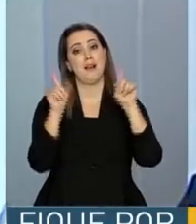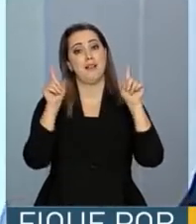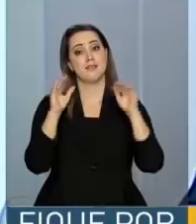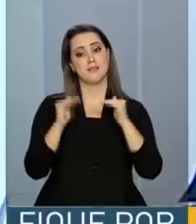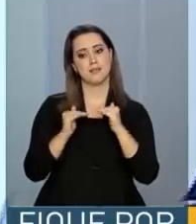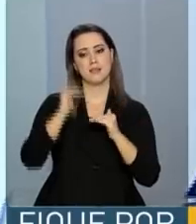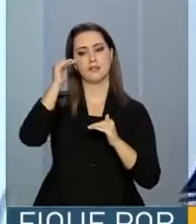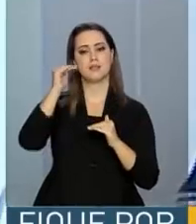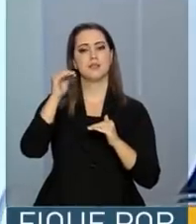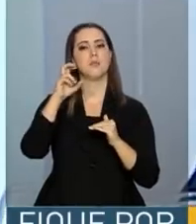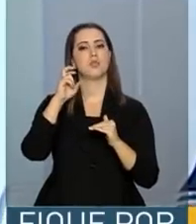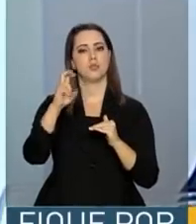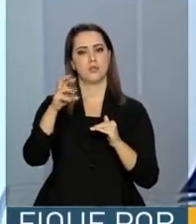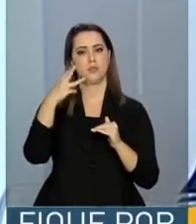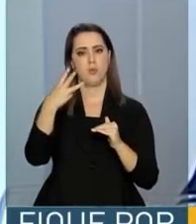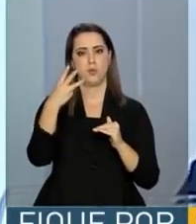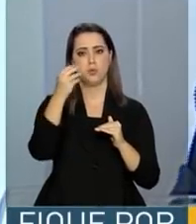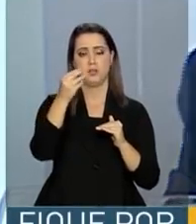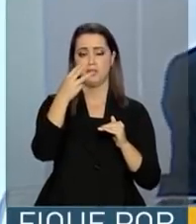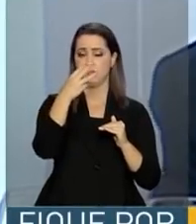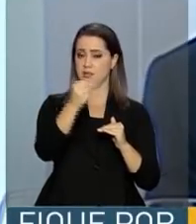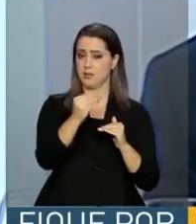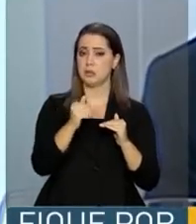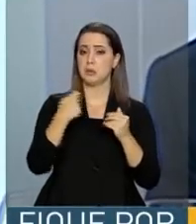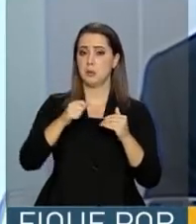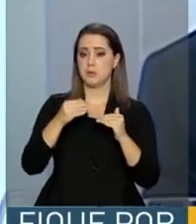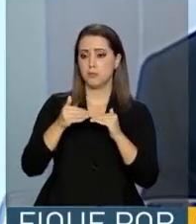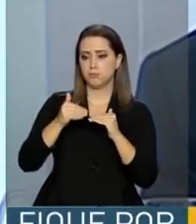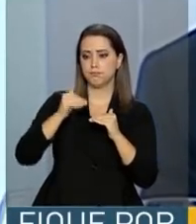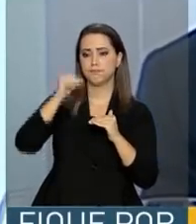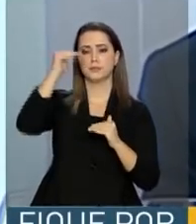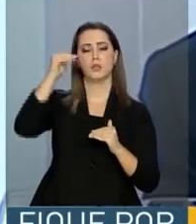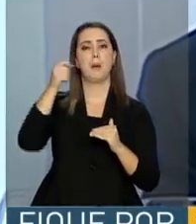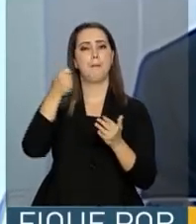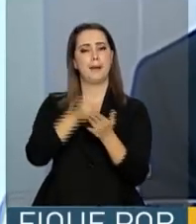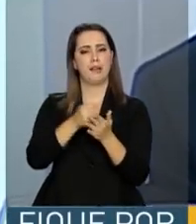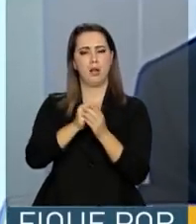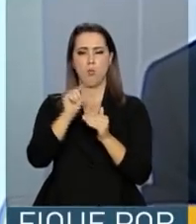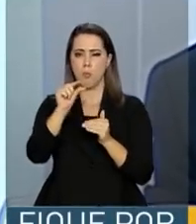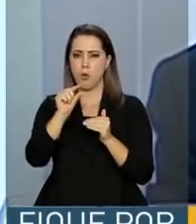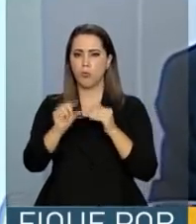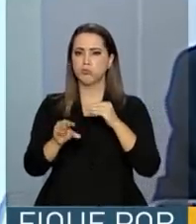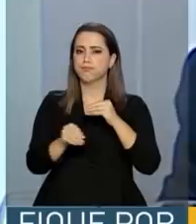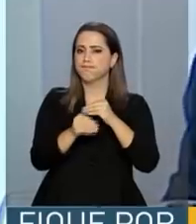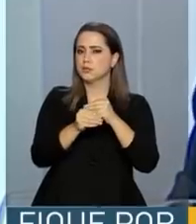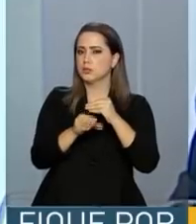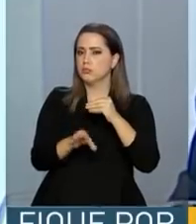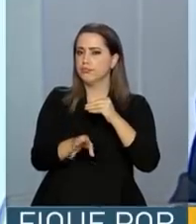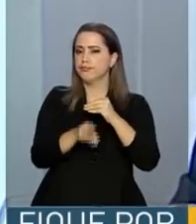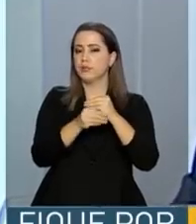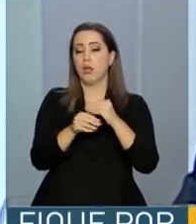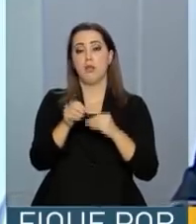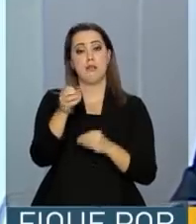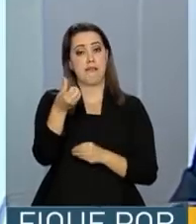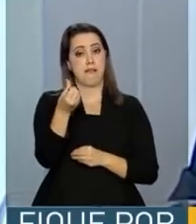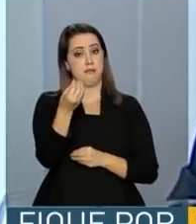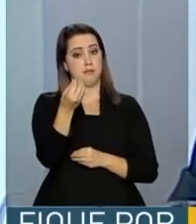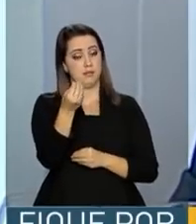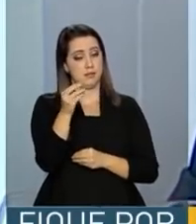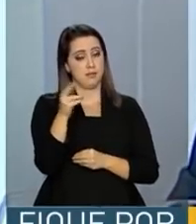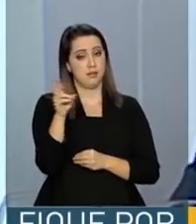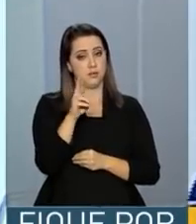tem que fazer uma previdência complementar então é muito provável que quem ganha 30 mil preciso pagar 600 700 e 800 reais por